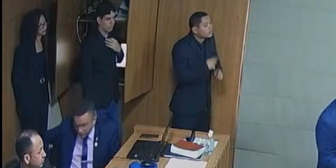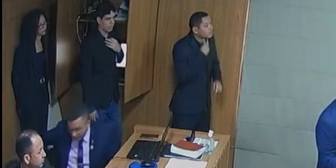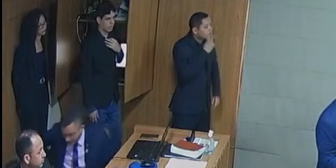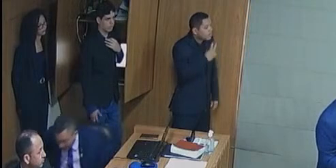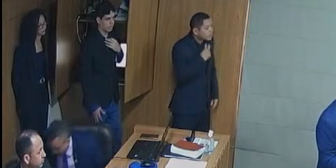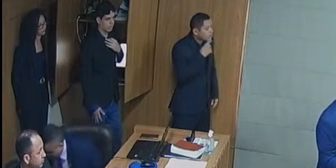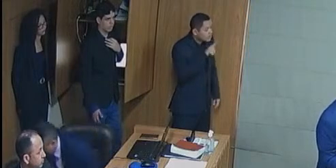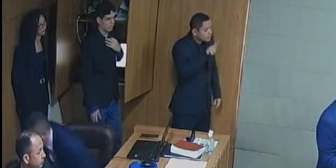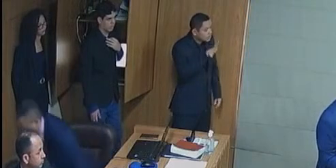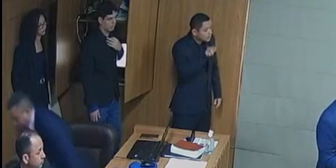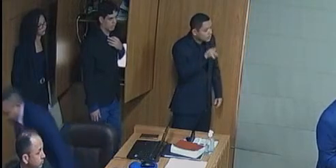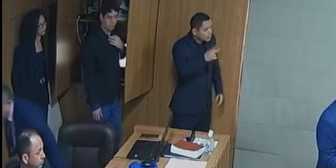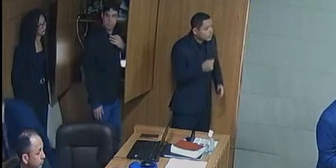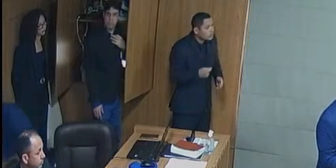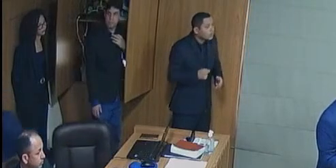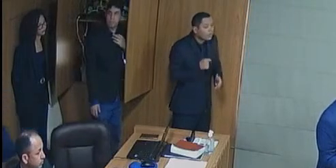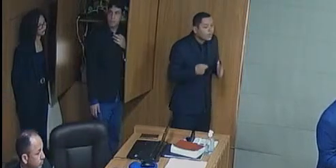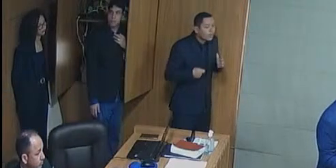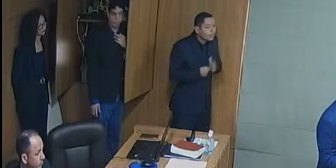Gaguinho